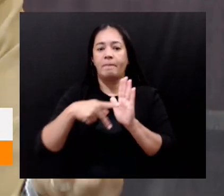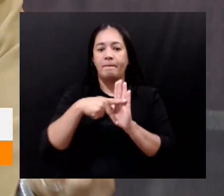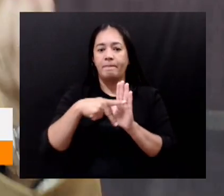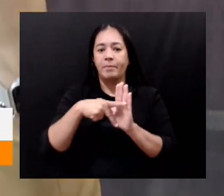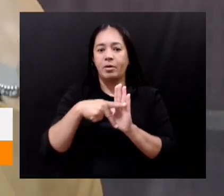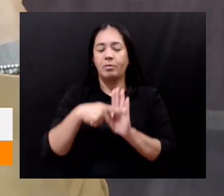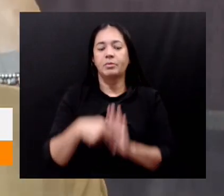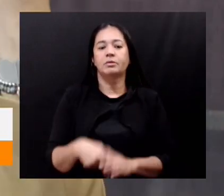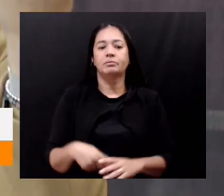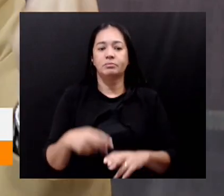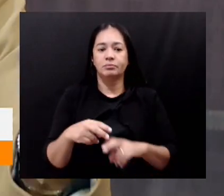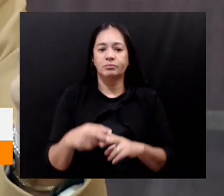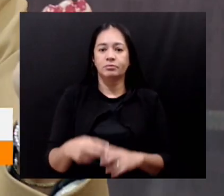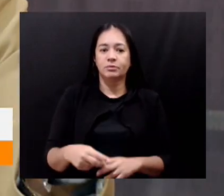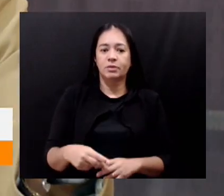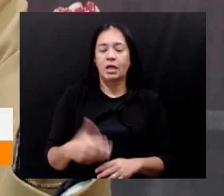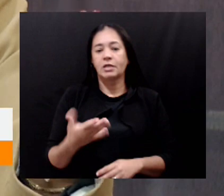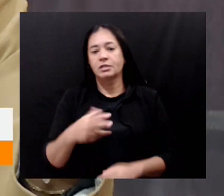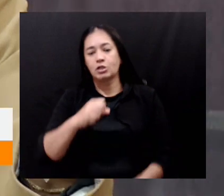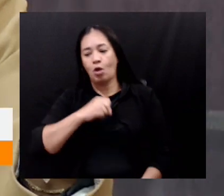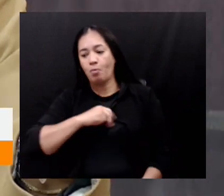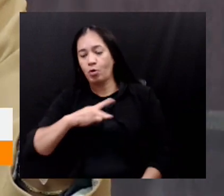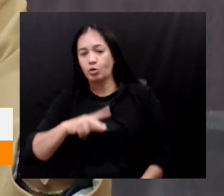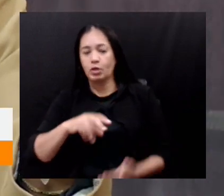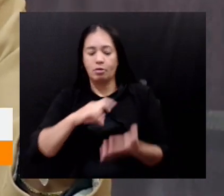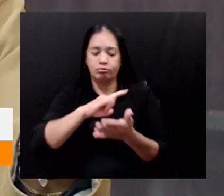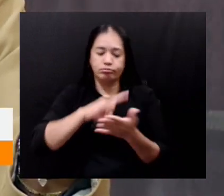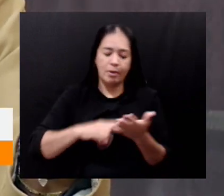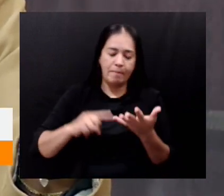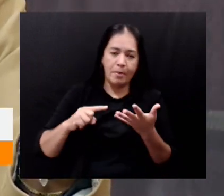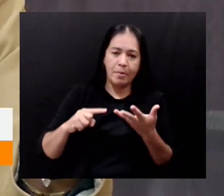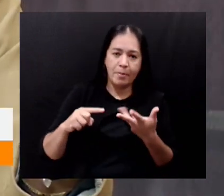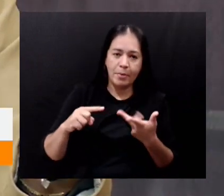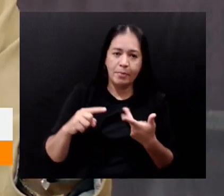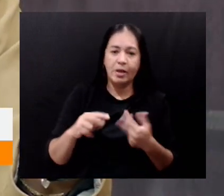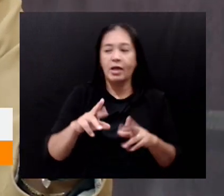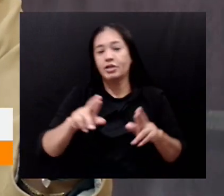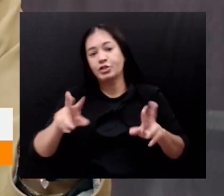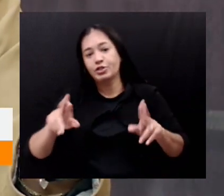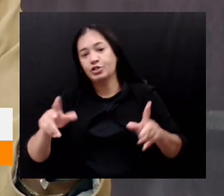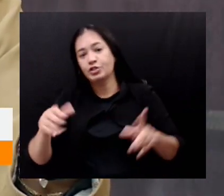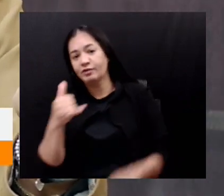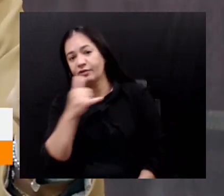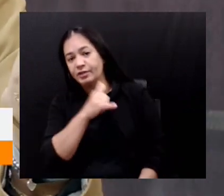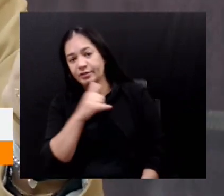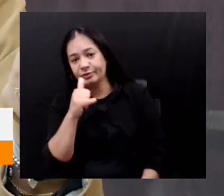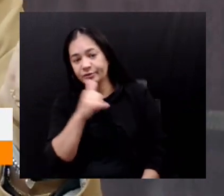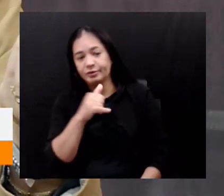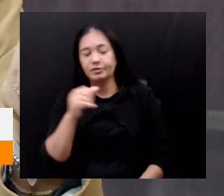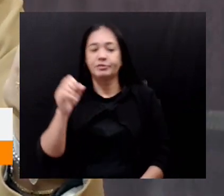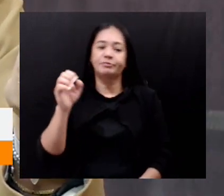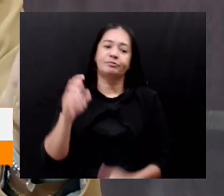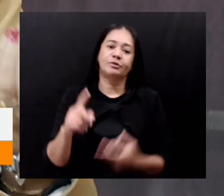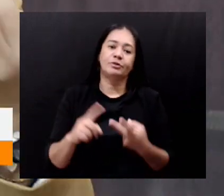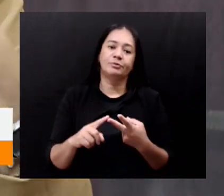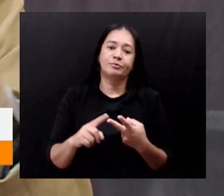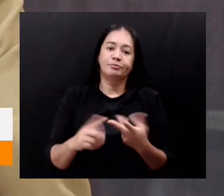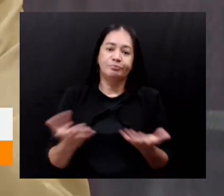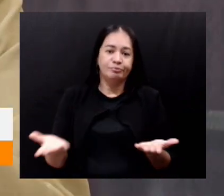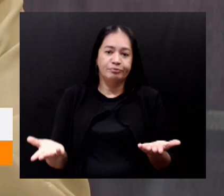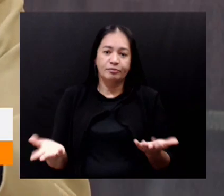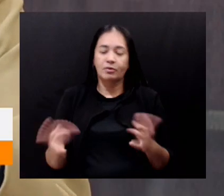é solicitado para a nacionalidade portuguesa não são os mesmos para a espanhola e não são os mesmos para a